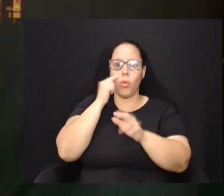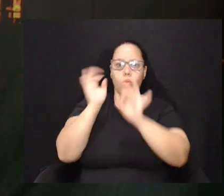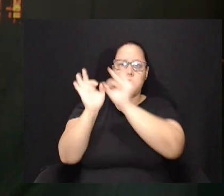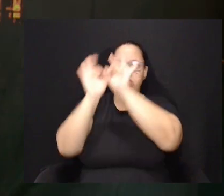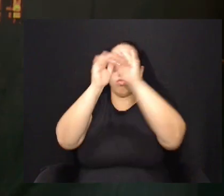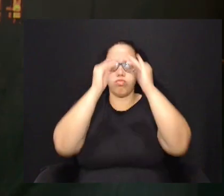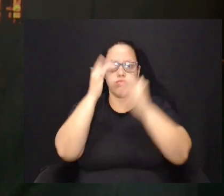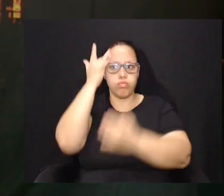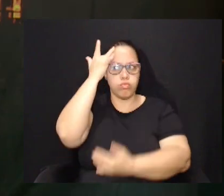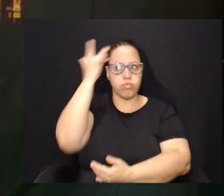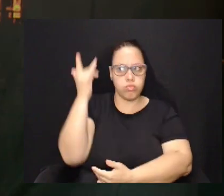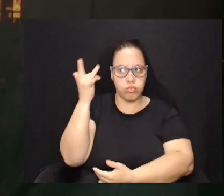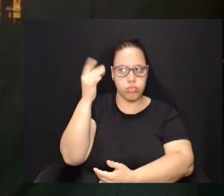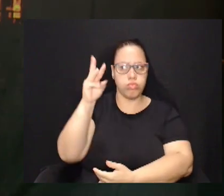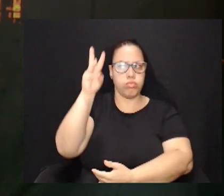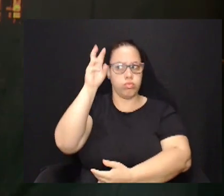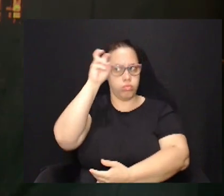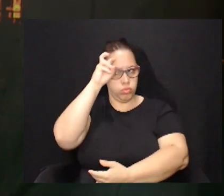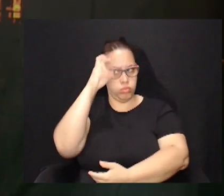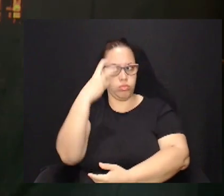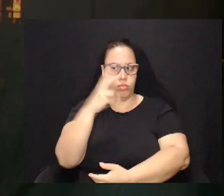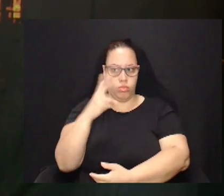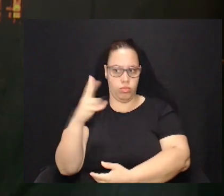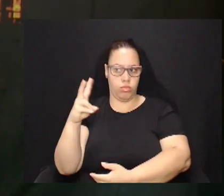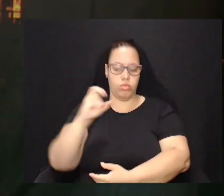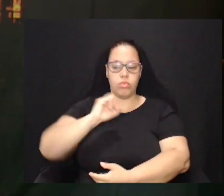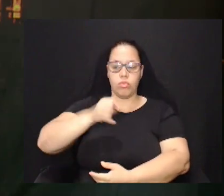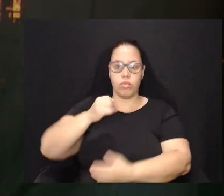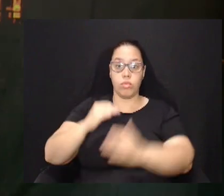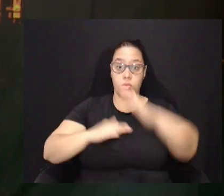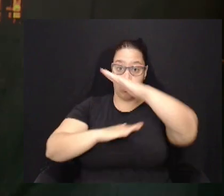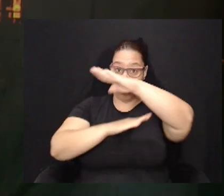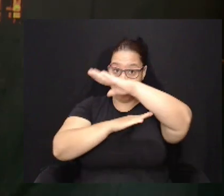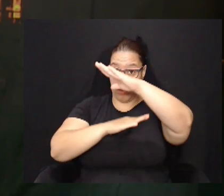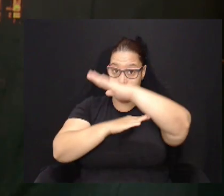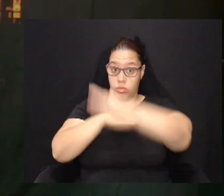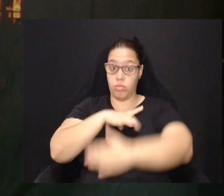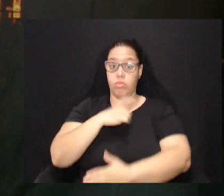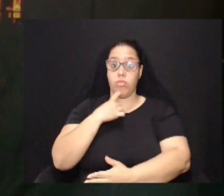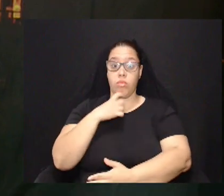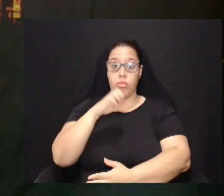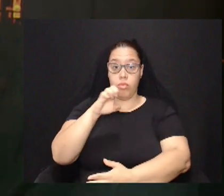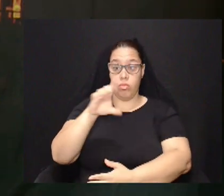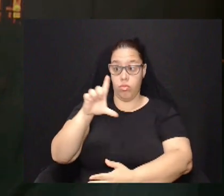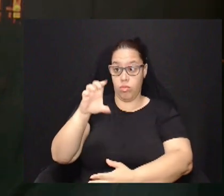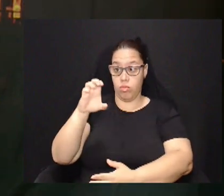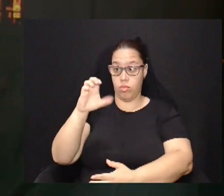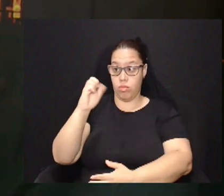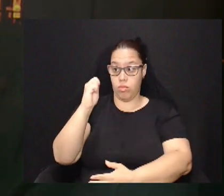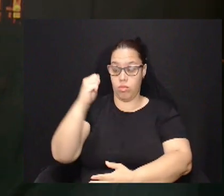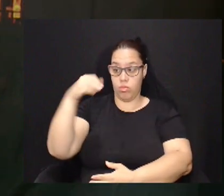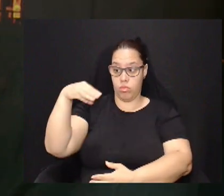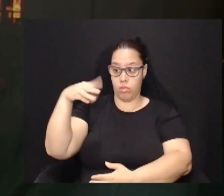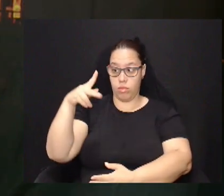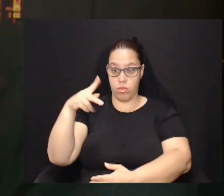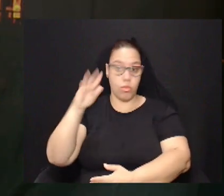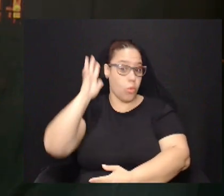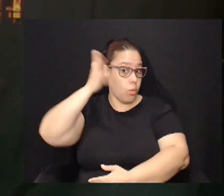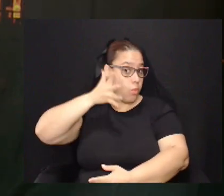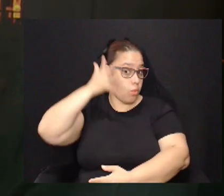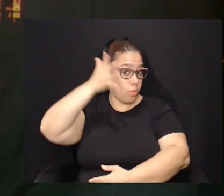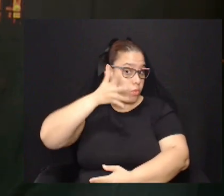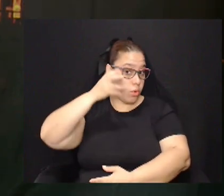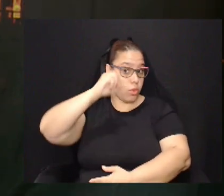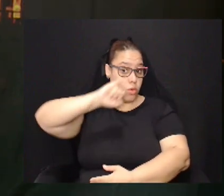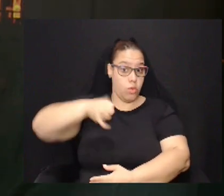amanhã, quinta-feira, dia 22 de janeiro, a Câmara de Campinas, através da Elecamp, promove uma palestra do Janeiro Branco